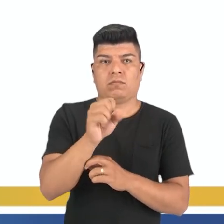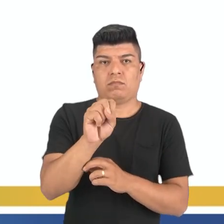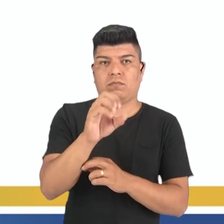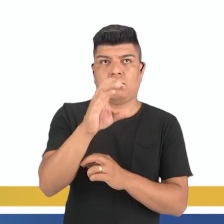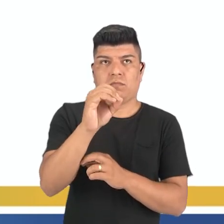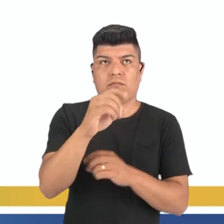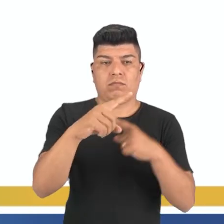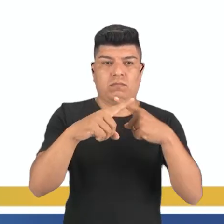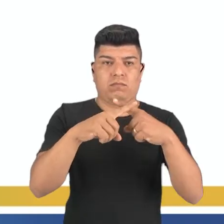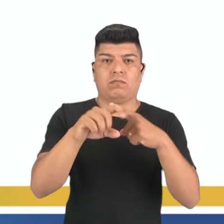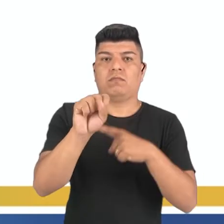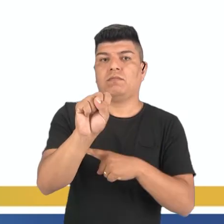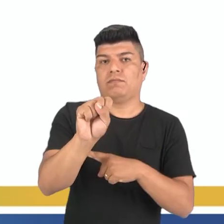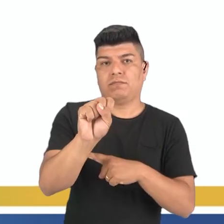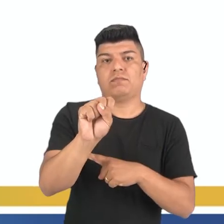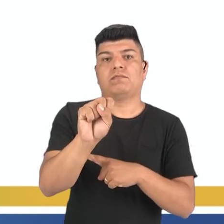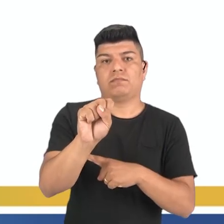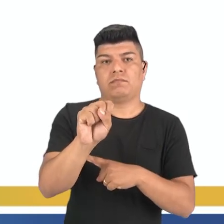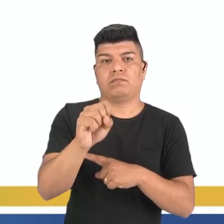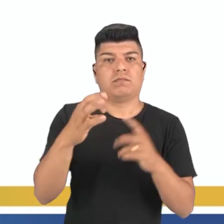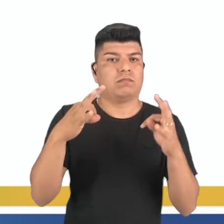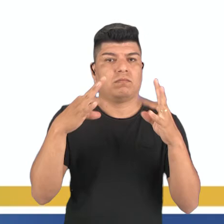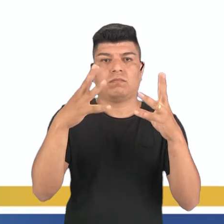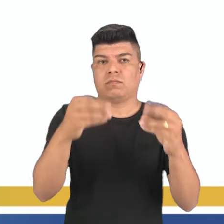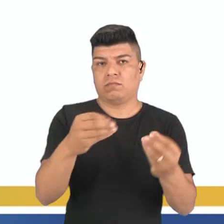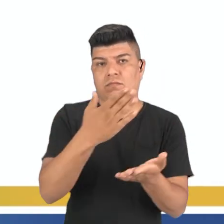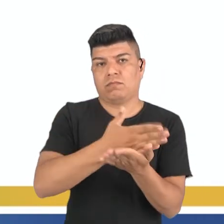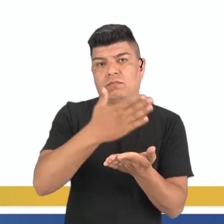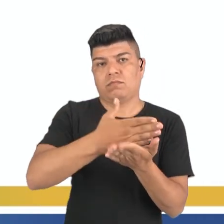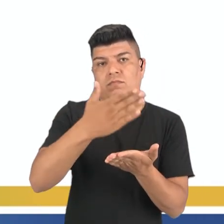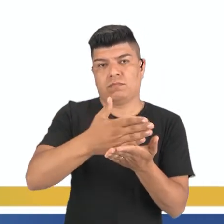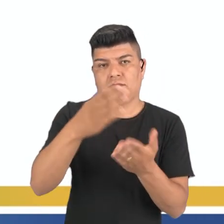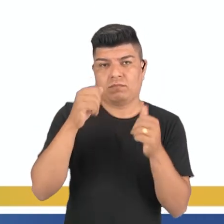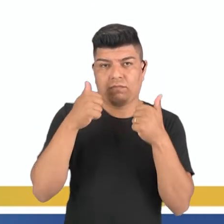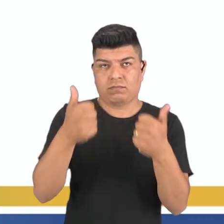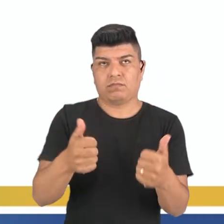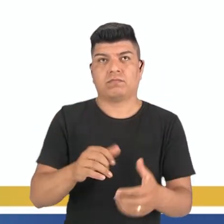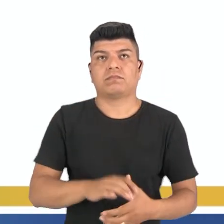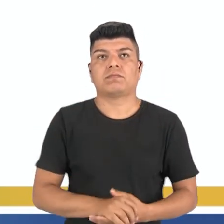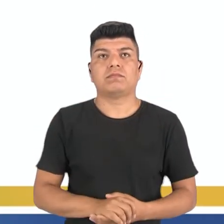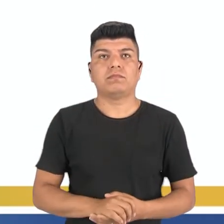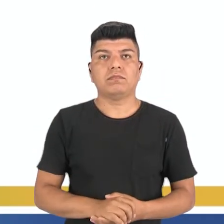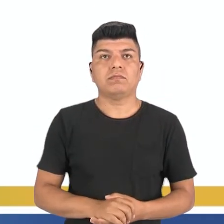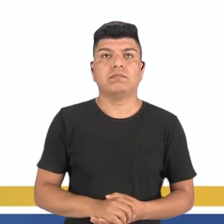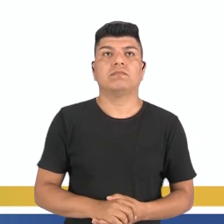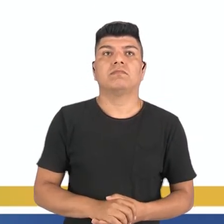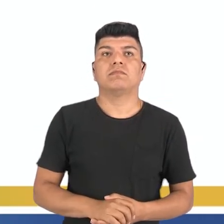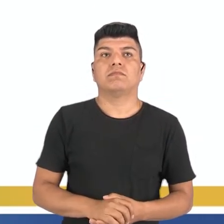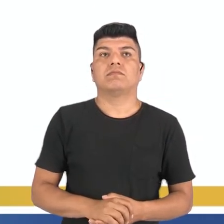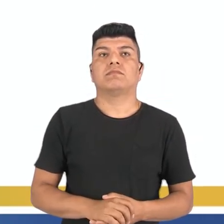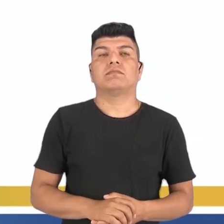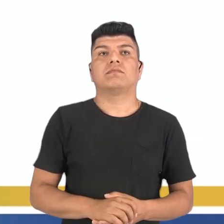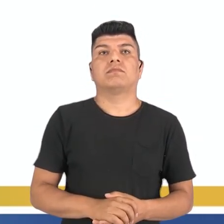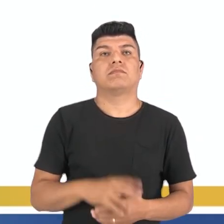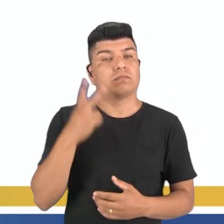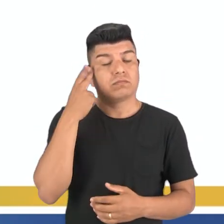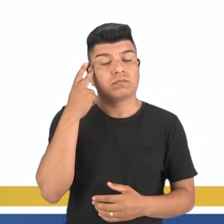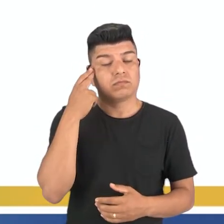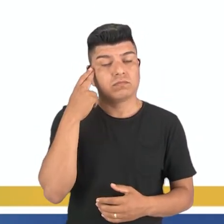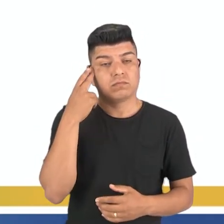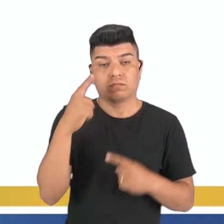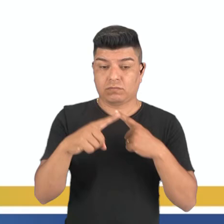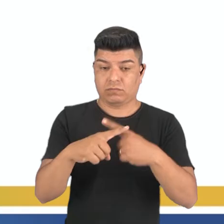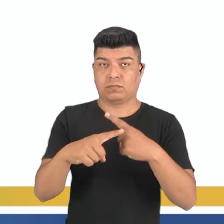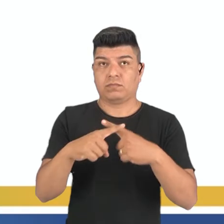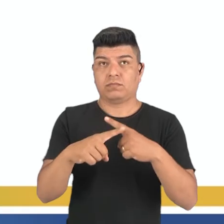105,80 e multiplicar por 8, que é o total de prestações, beleza? Então, nós vamos multiplicar normalmente,